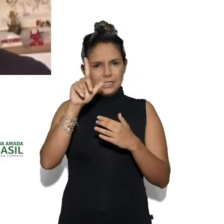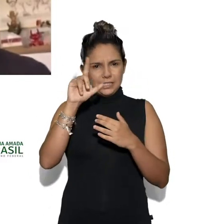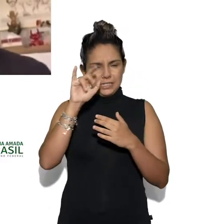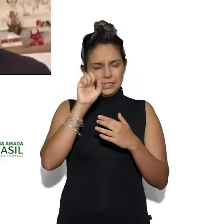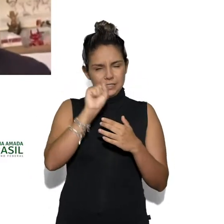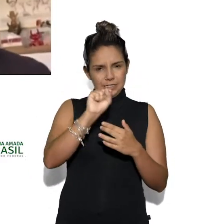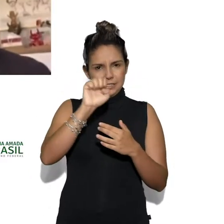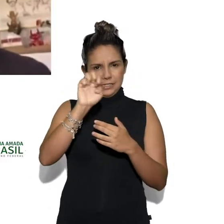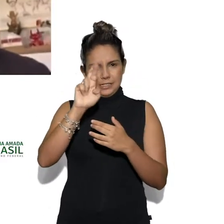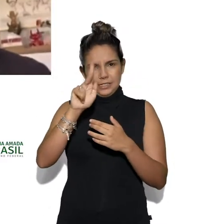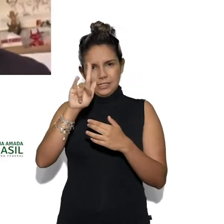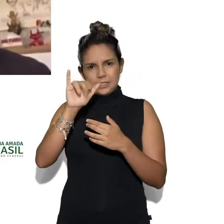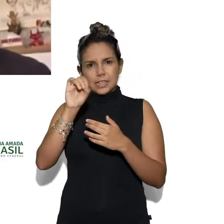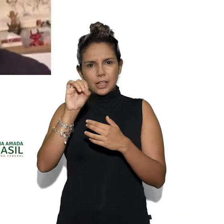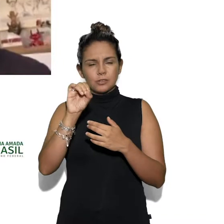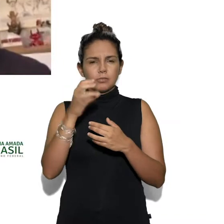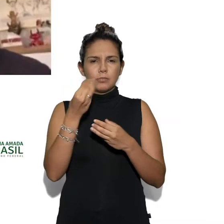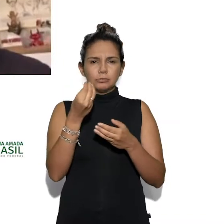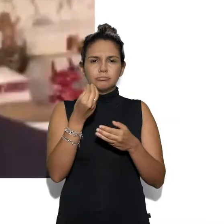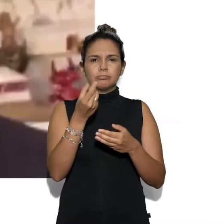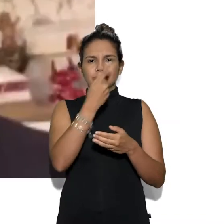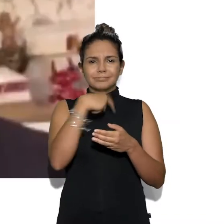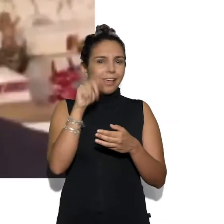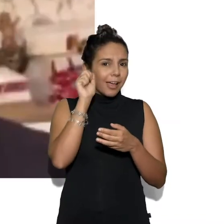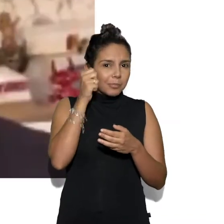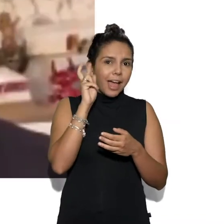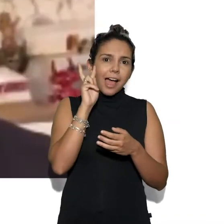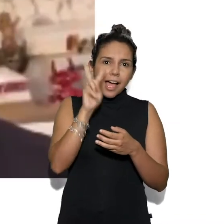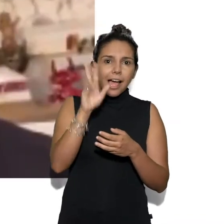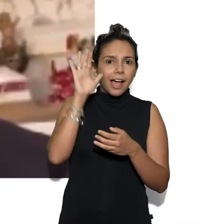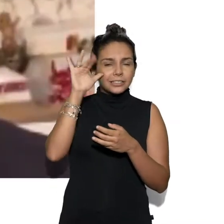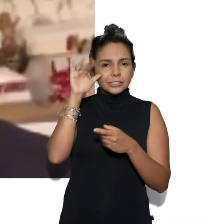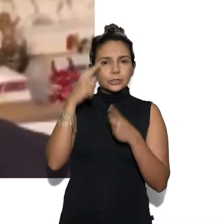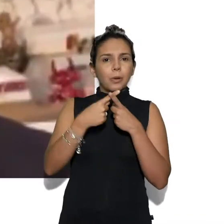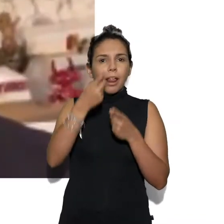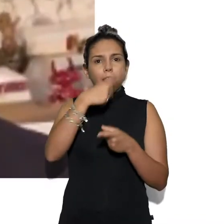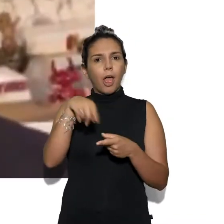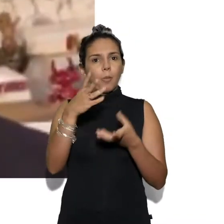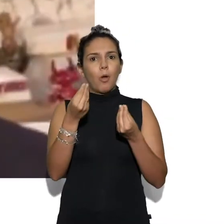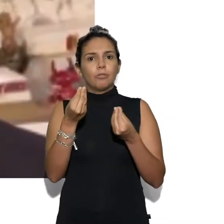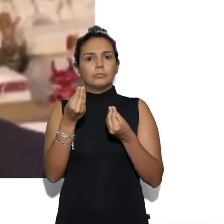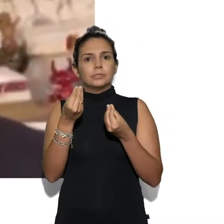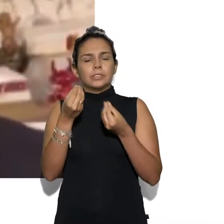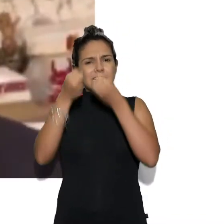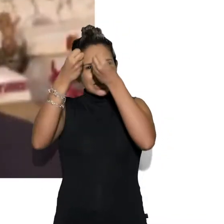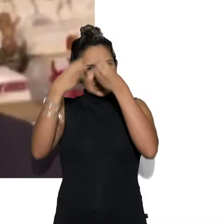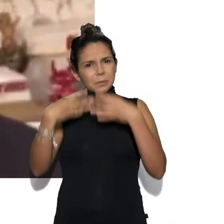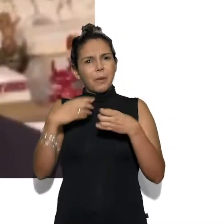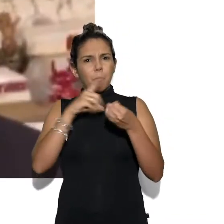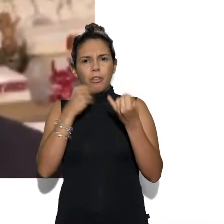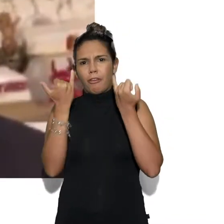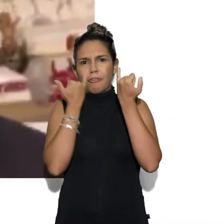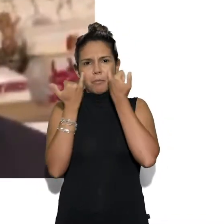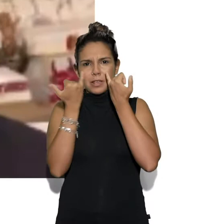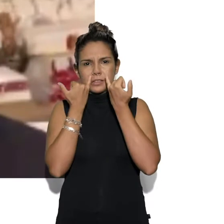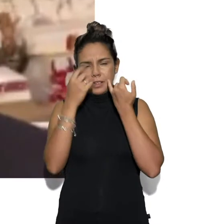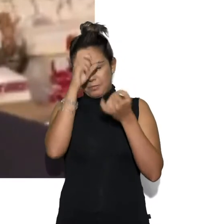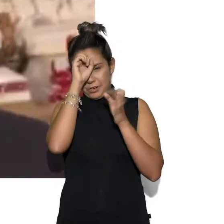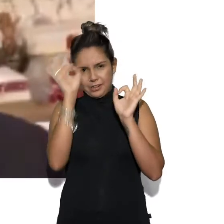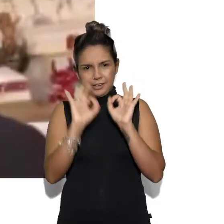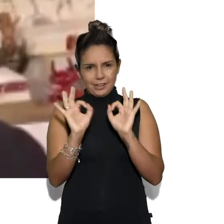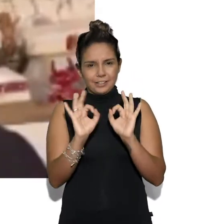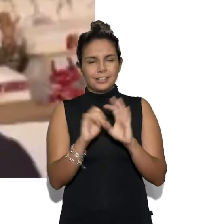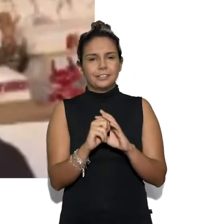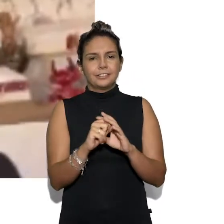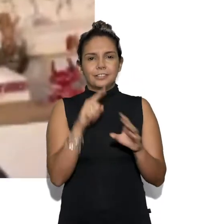deveriam ser muitíssimo vistas, assim, porque elas são muito instrutoras. Então você Sérgio não aprende nada com os